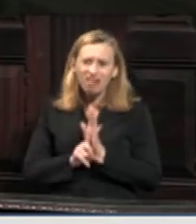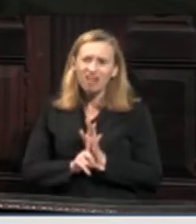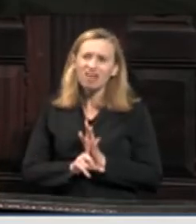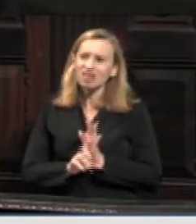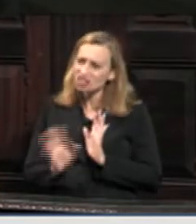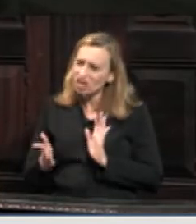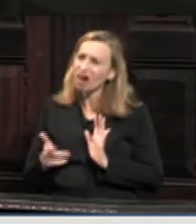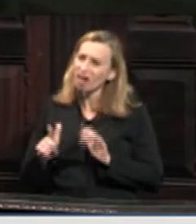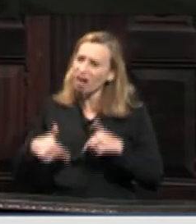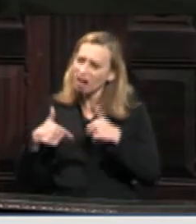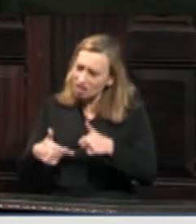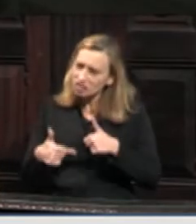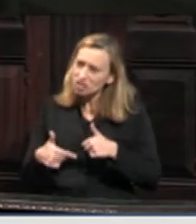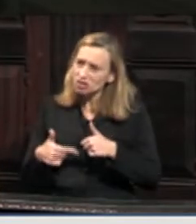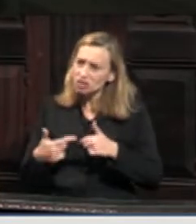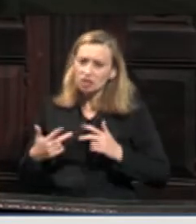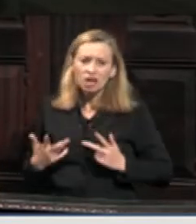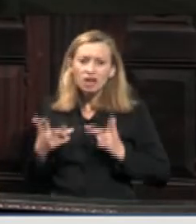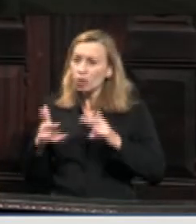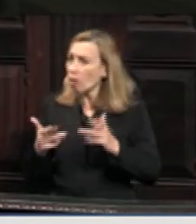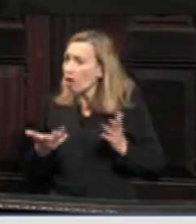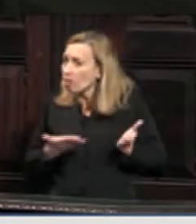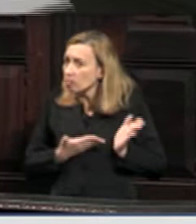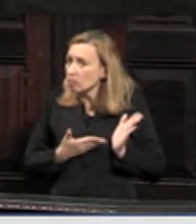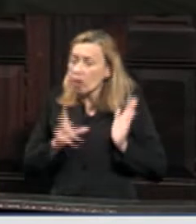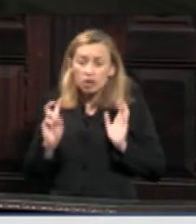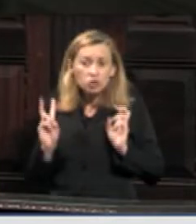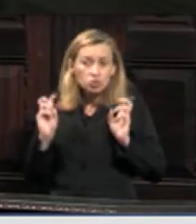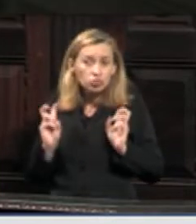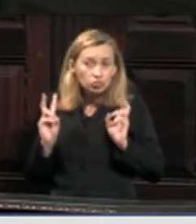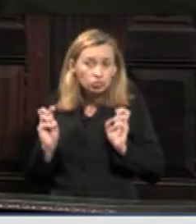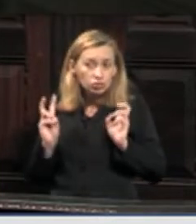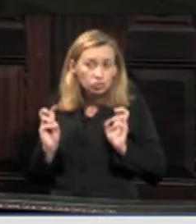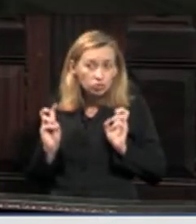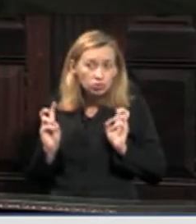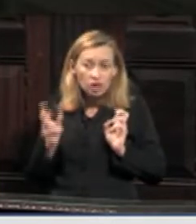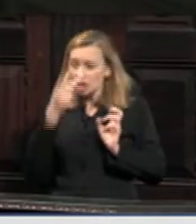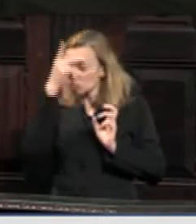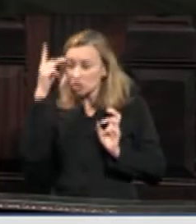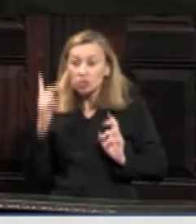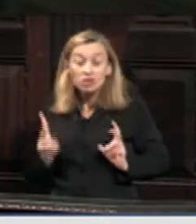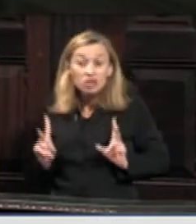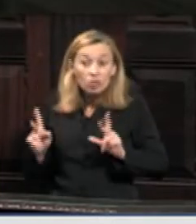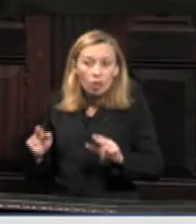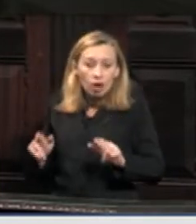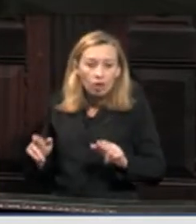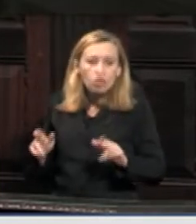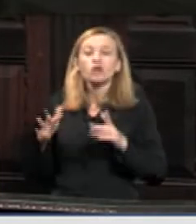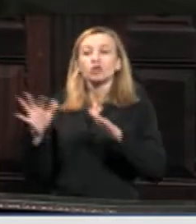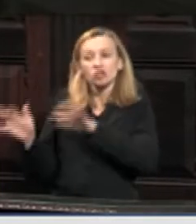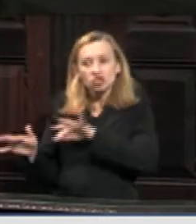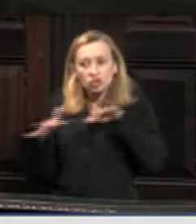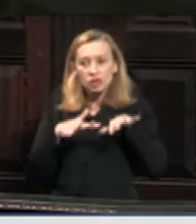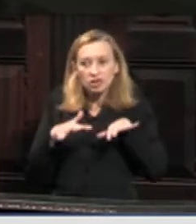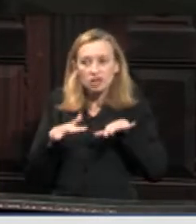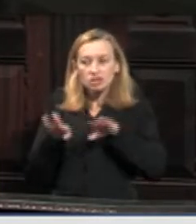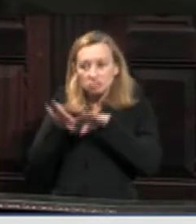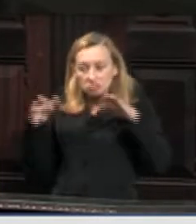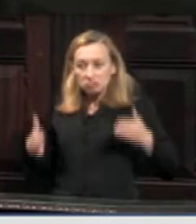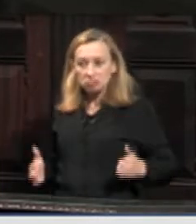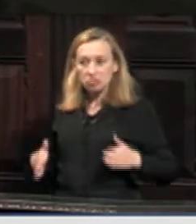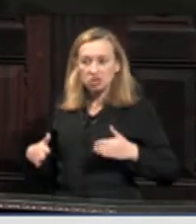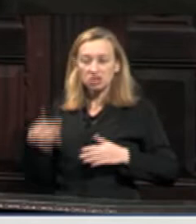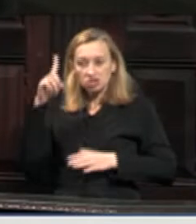trata exatamente deste conteúdo do projeto. Os autores são os mesmos, inclusive. Então, eu queria chamar a atenção da mesa diretora, que